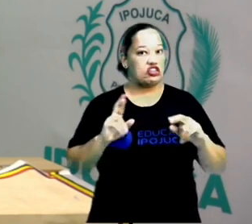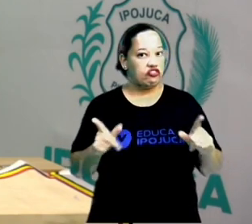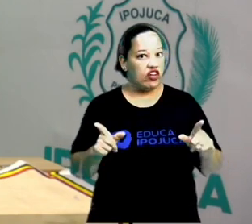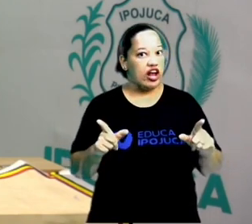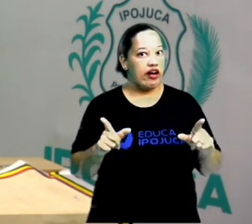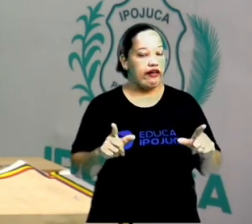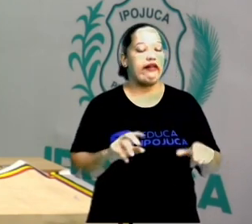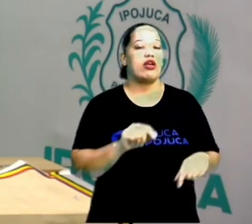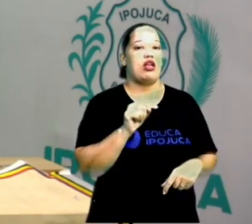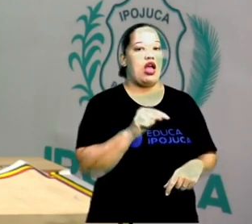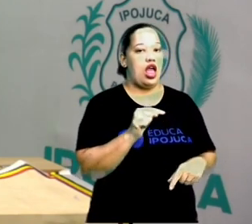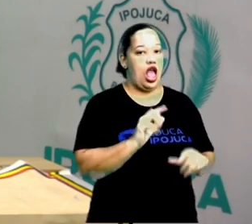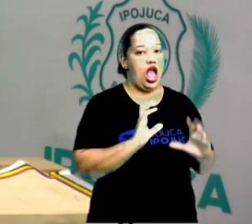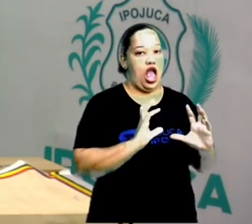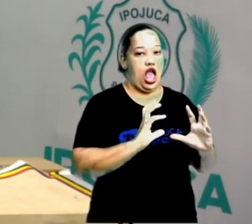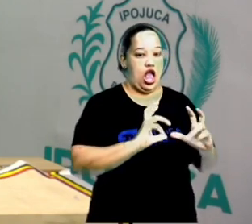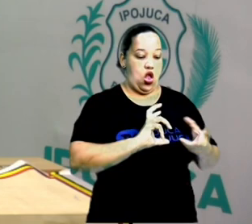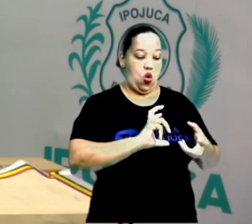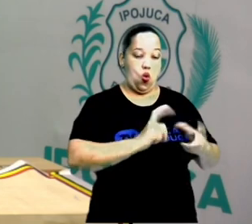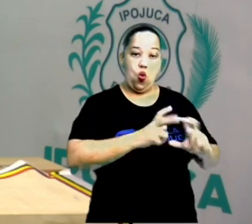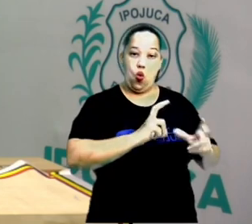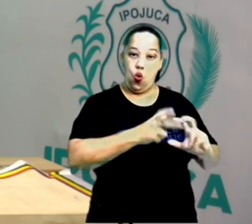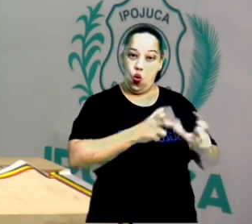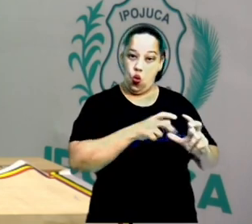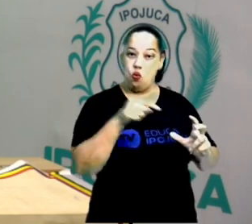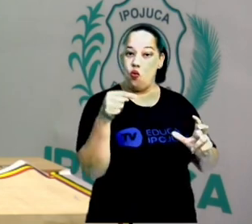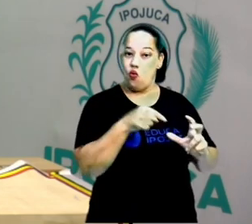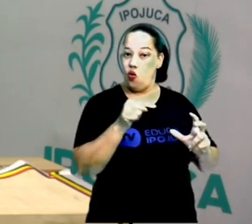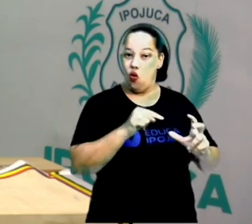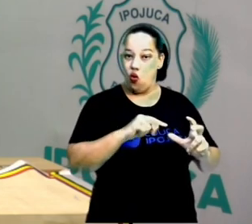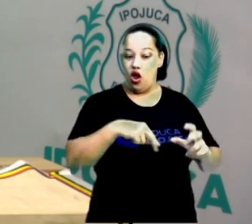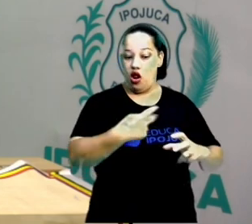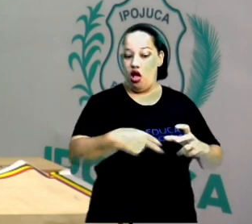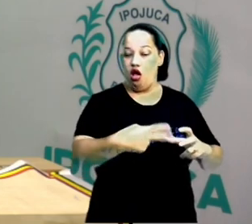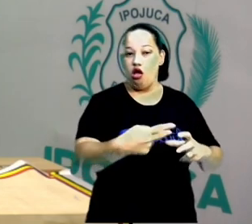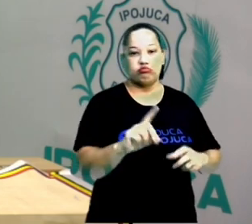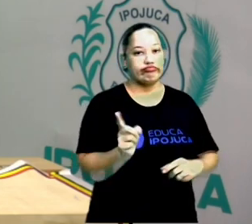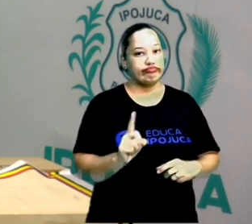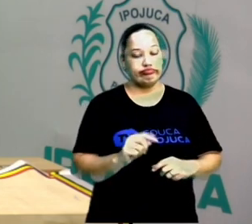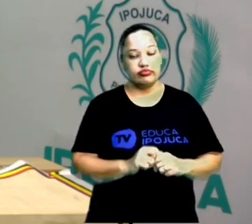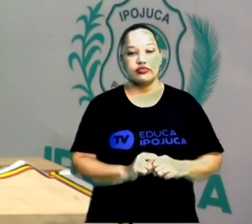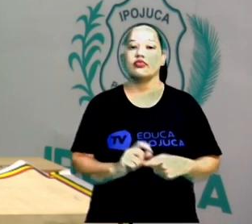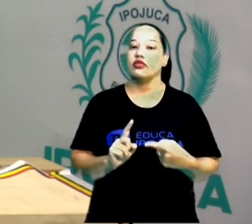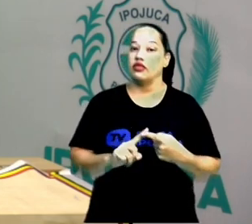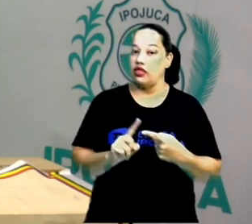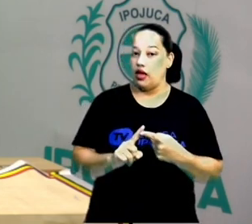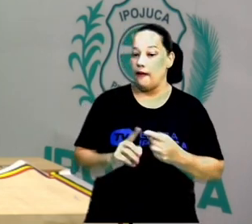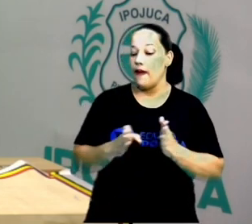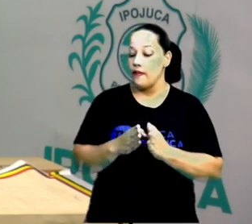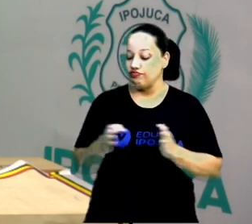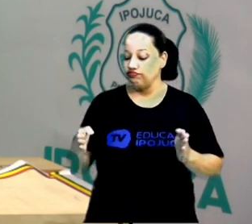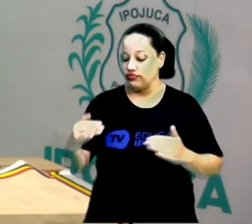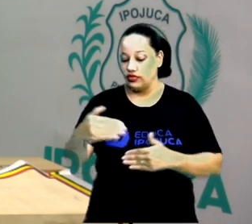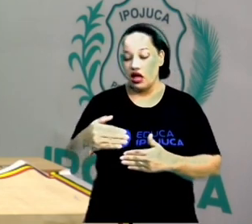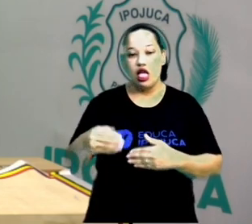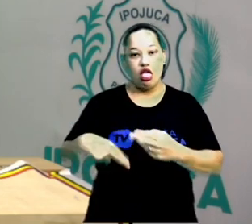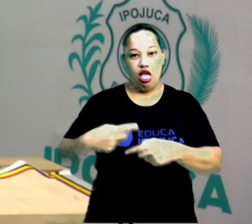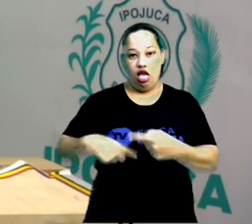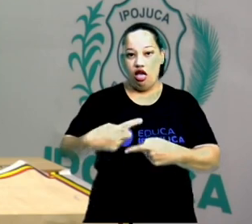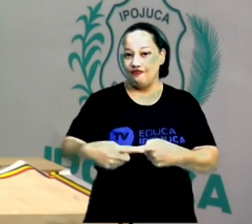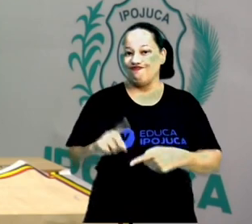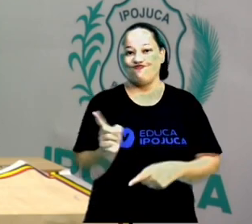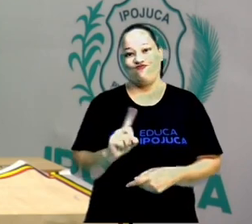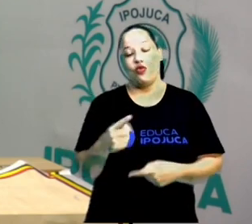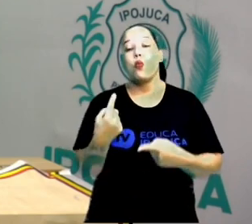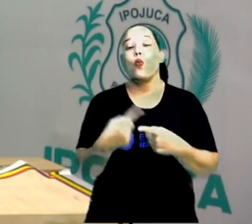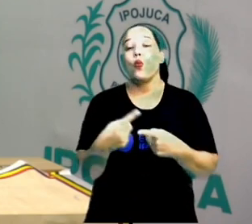cubo, ele não rola. Do paralelepípedo, também não rola, porque